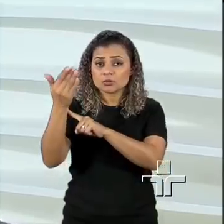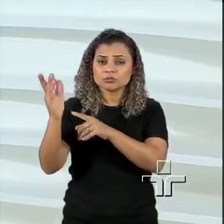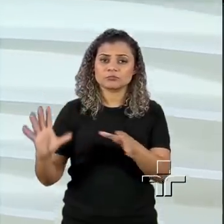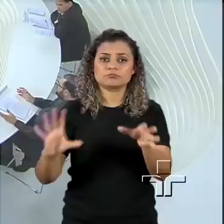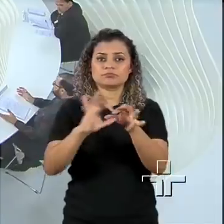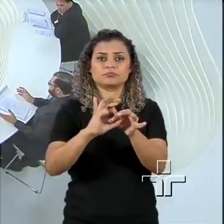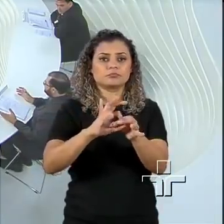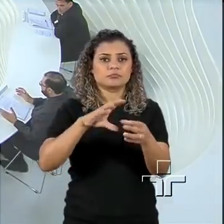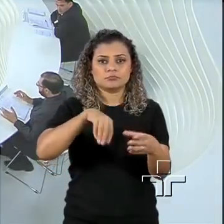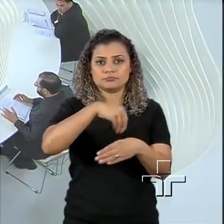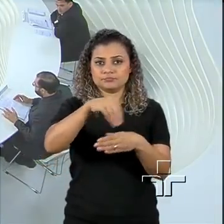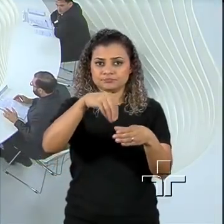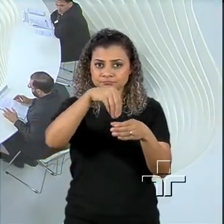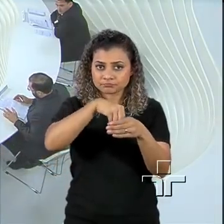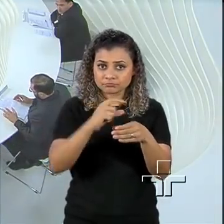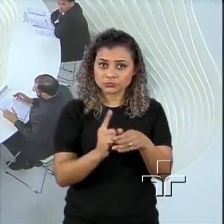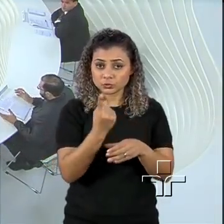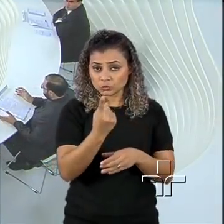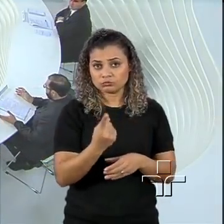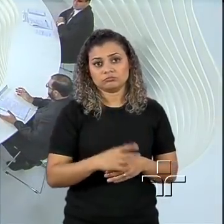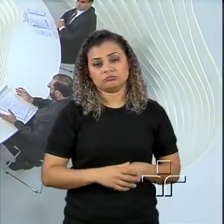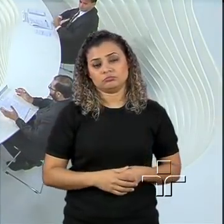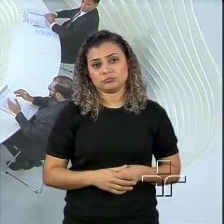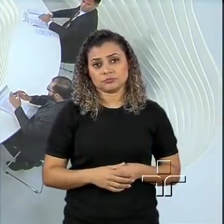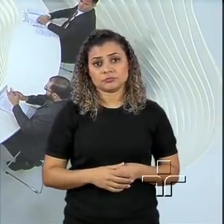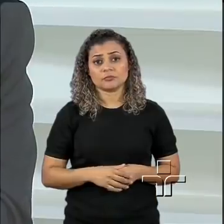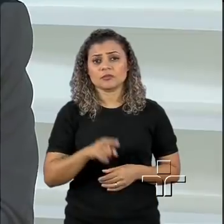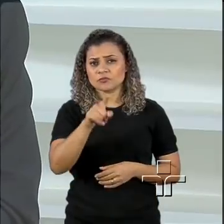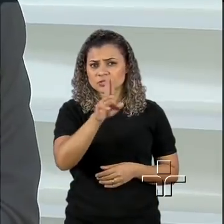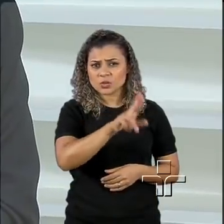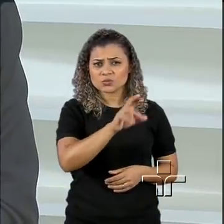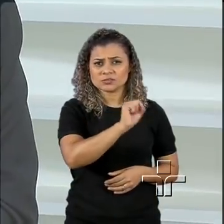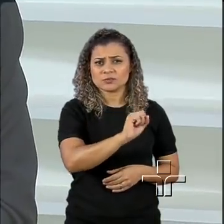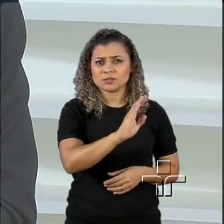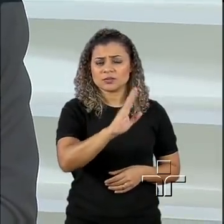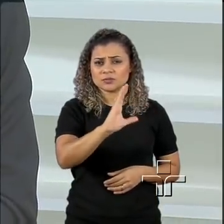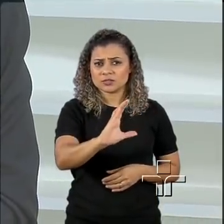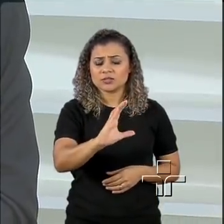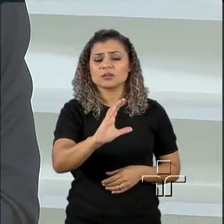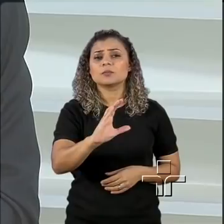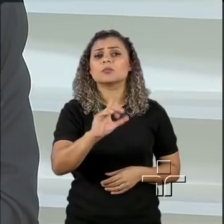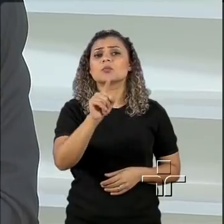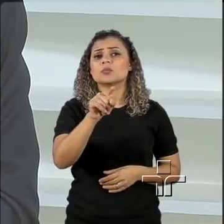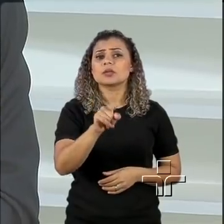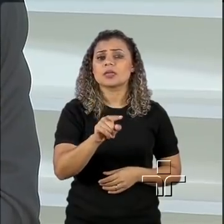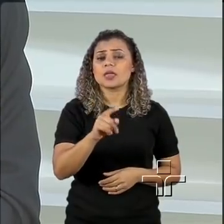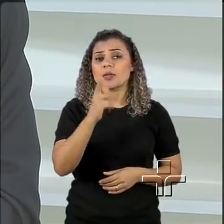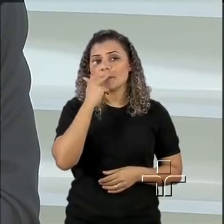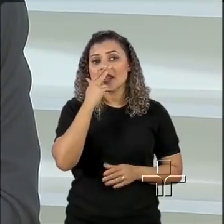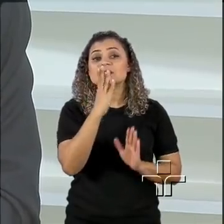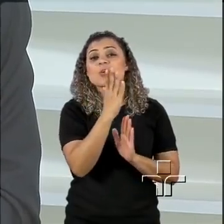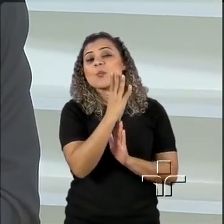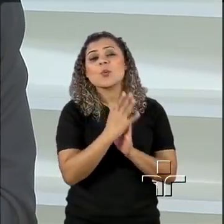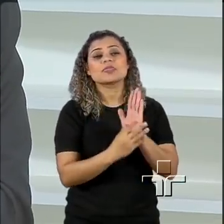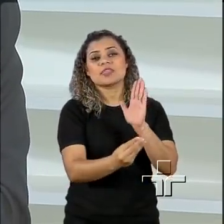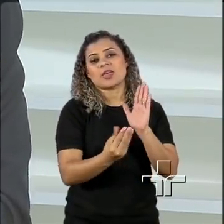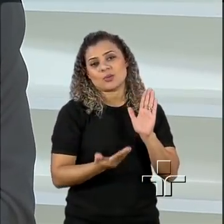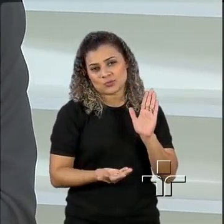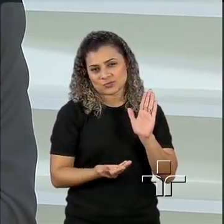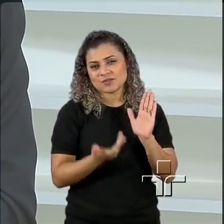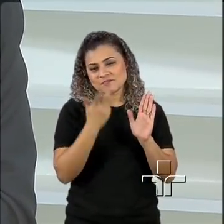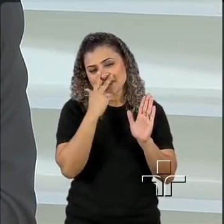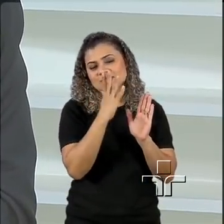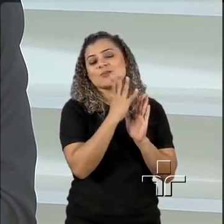por razões óbvias, o senhor usa São Bernardo, onde o senhor foi prefeito, como exemplo para